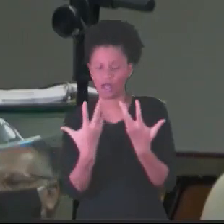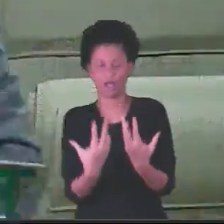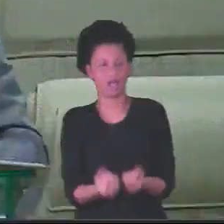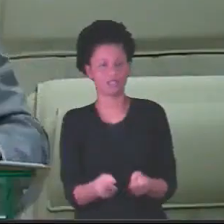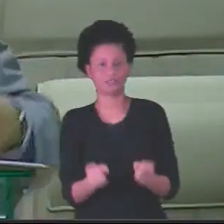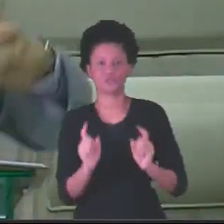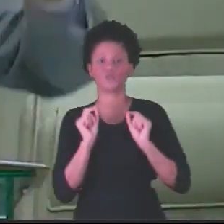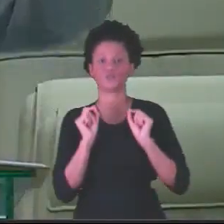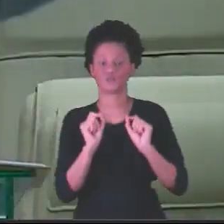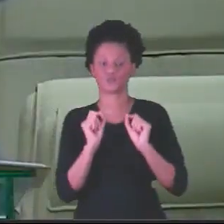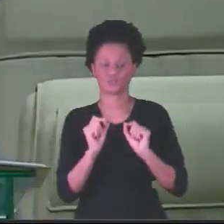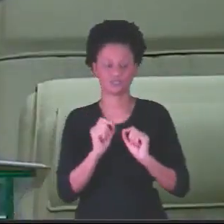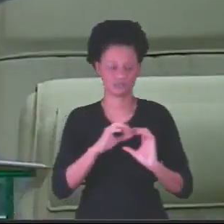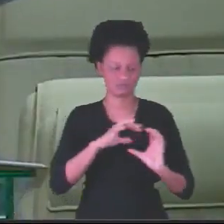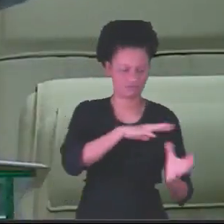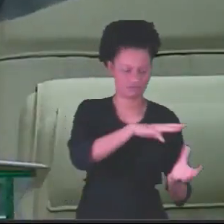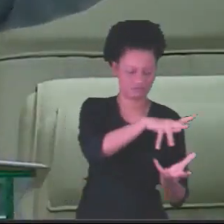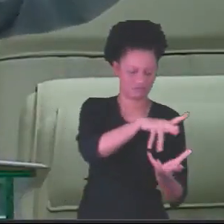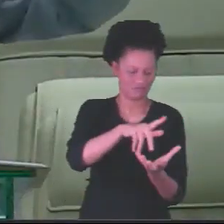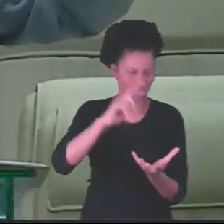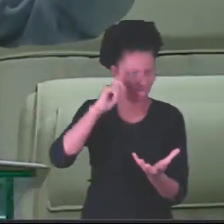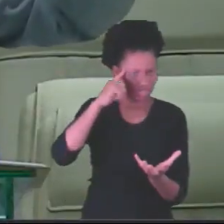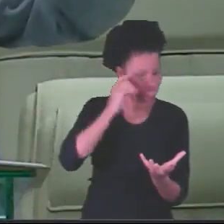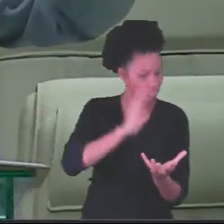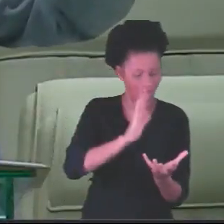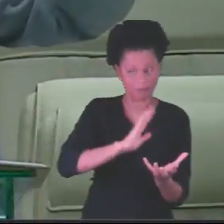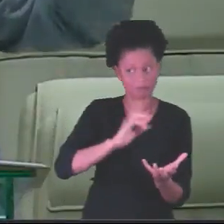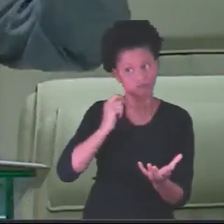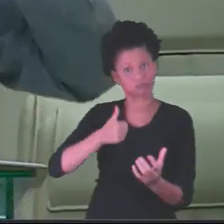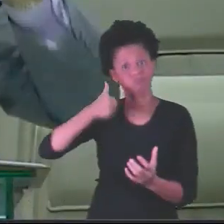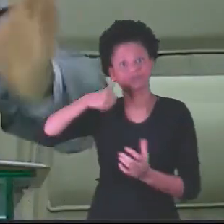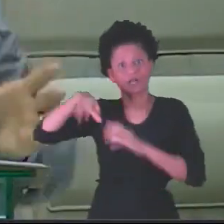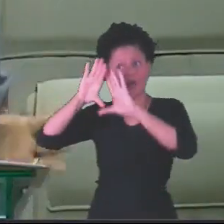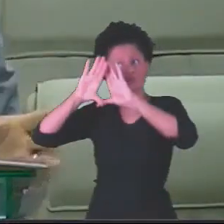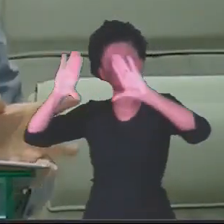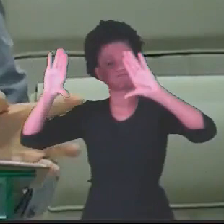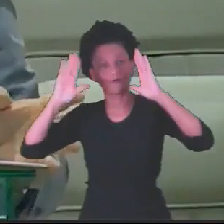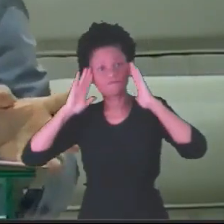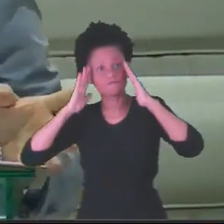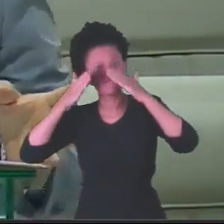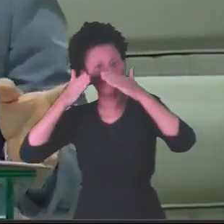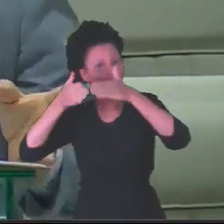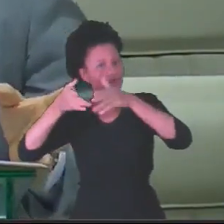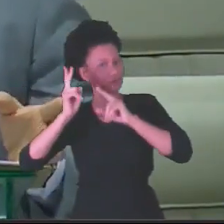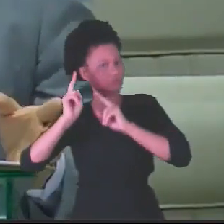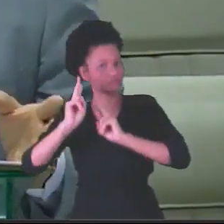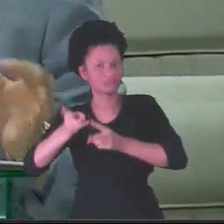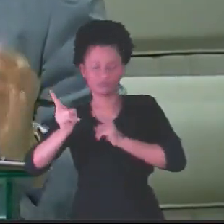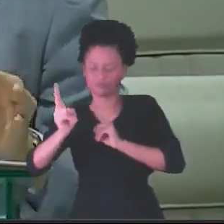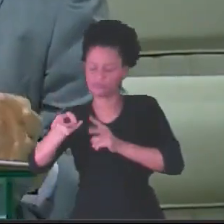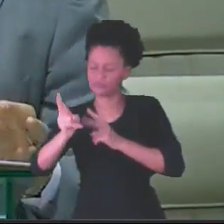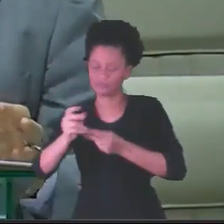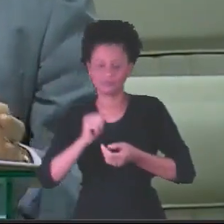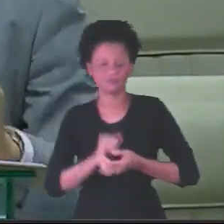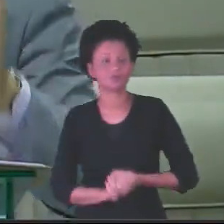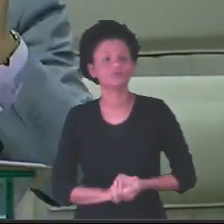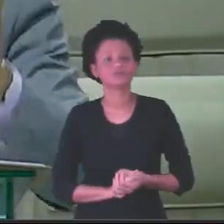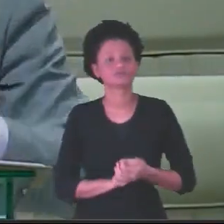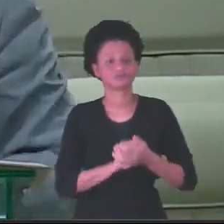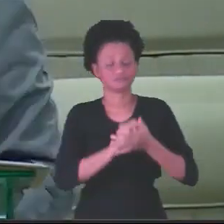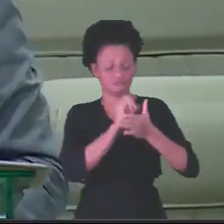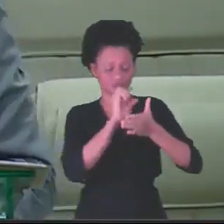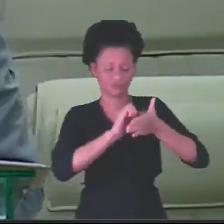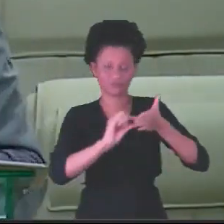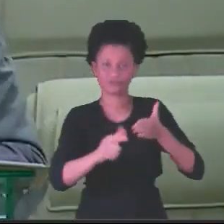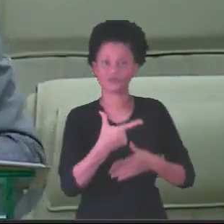tomasse lugar as primícias das coisas celestiais no capítulo 3 versículo 20